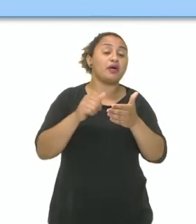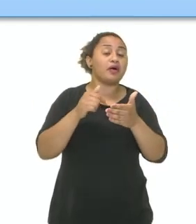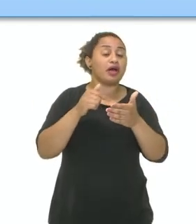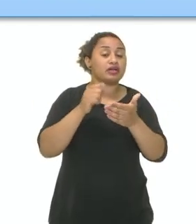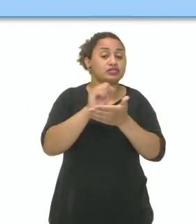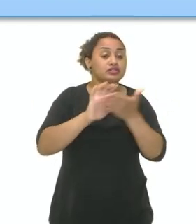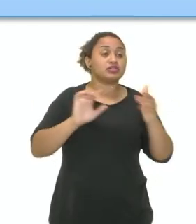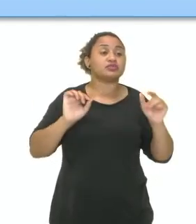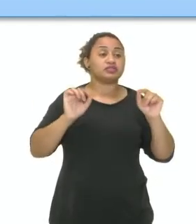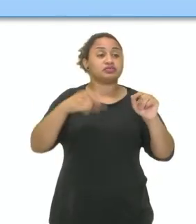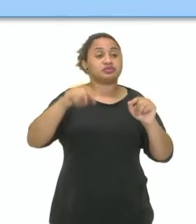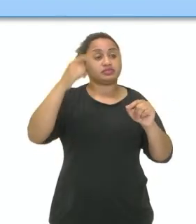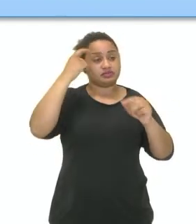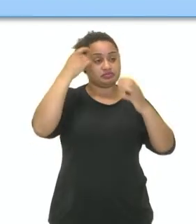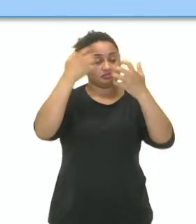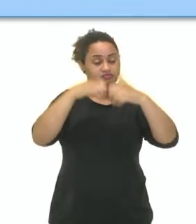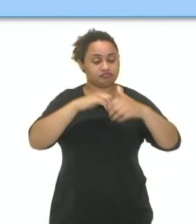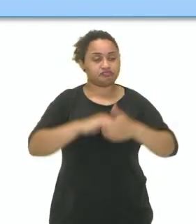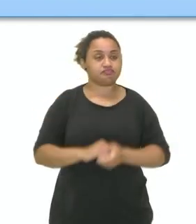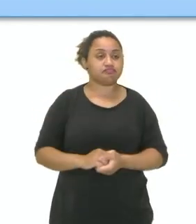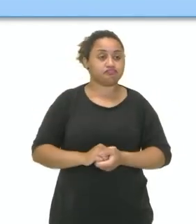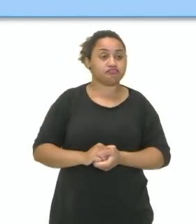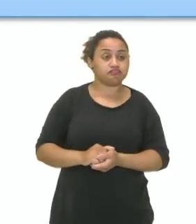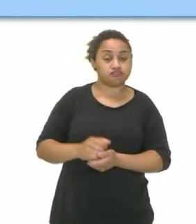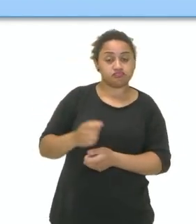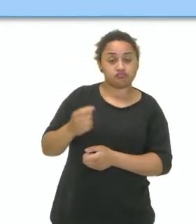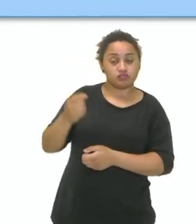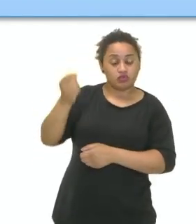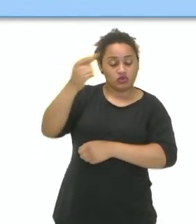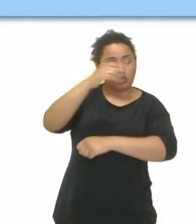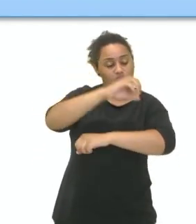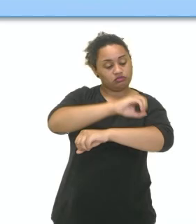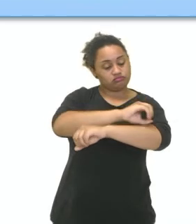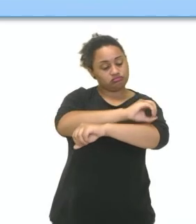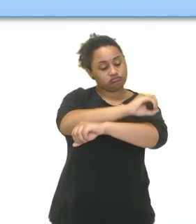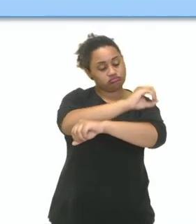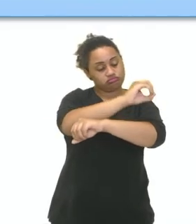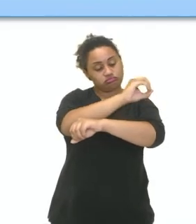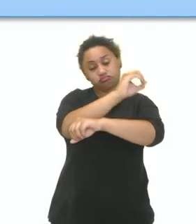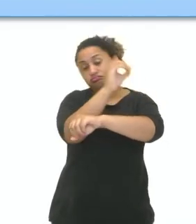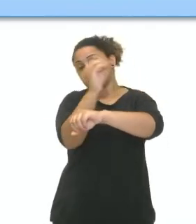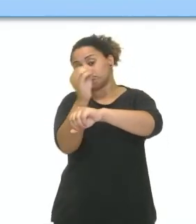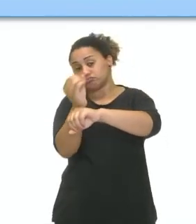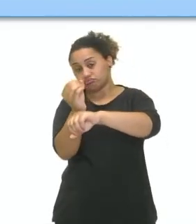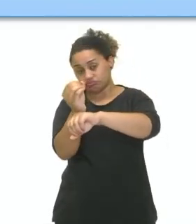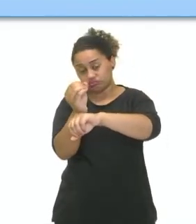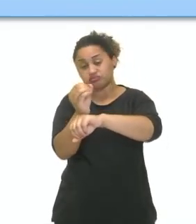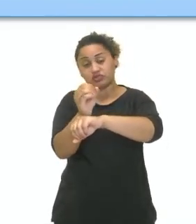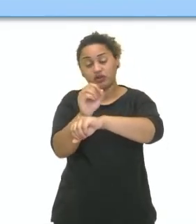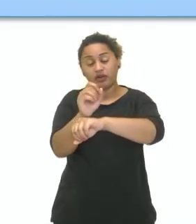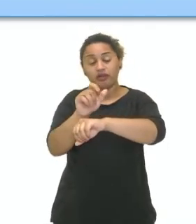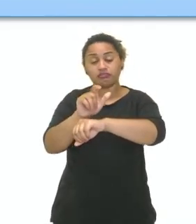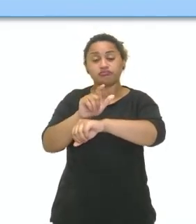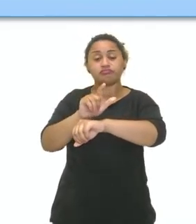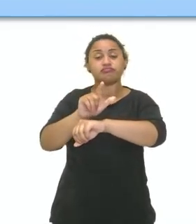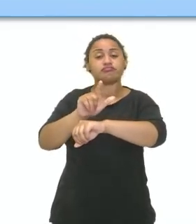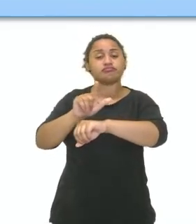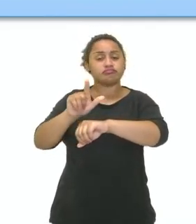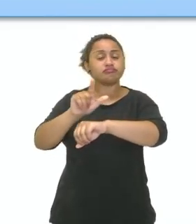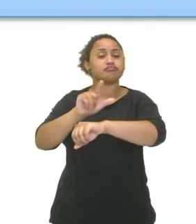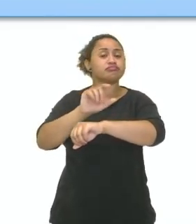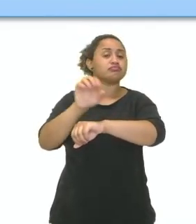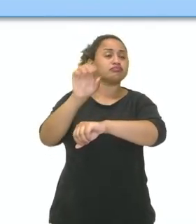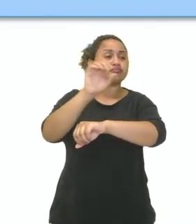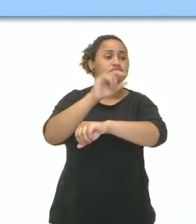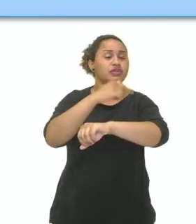refletirem. Quando o Sol nasce e se põe, ele se move de leste para oeste, correto? O